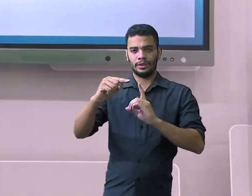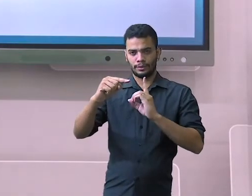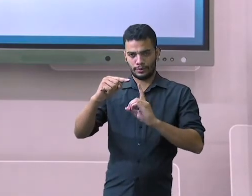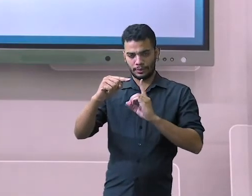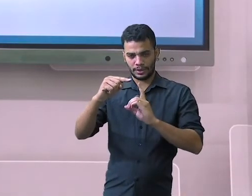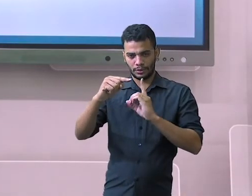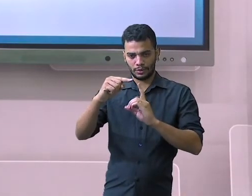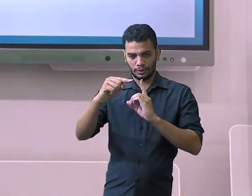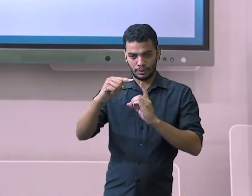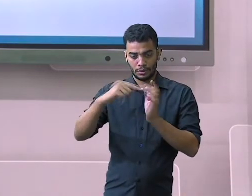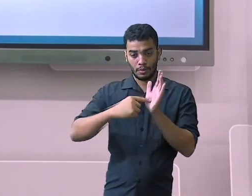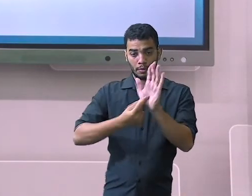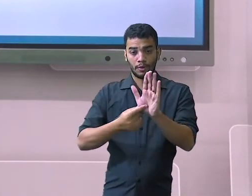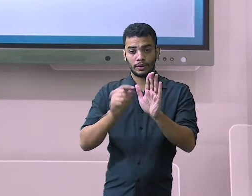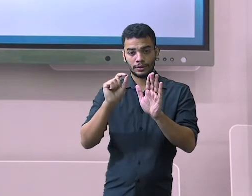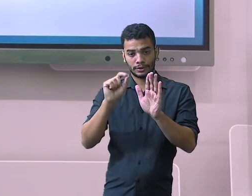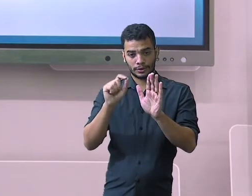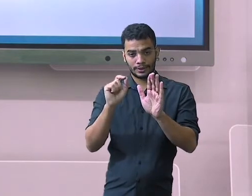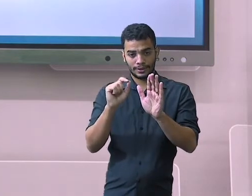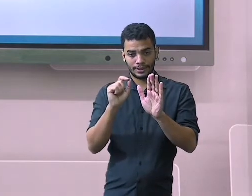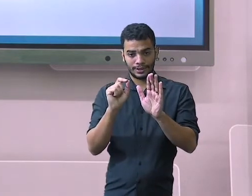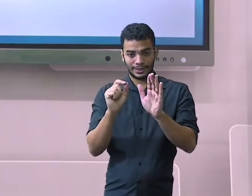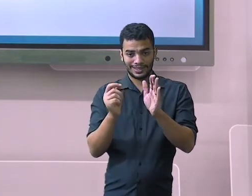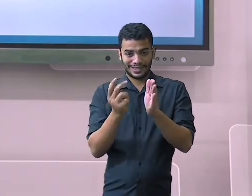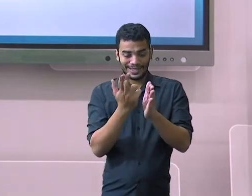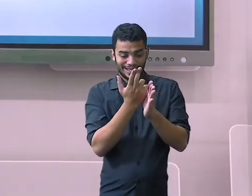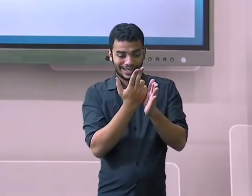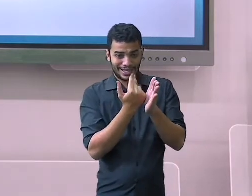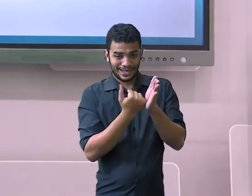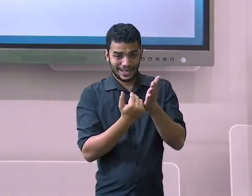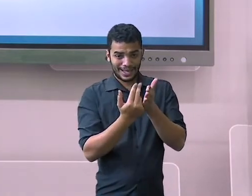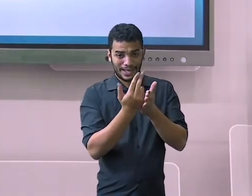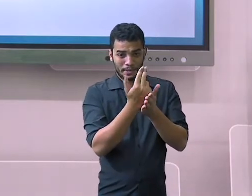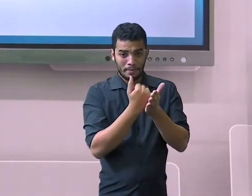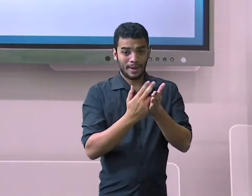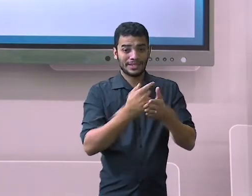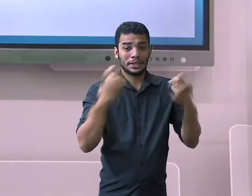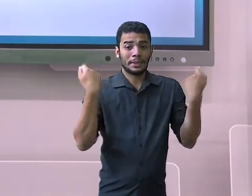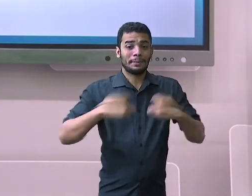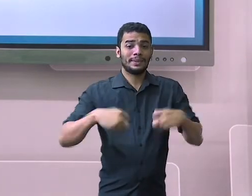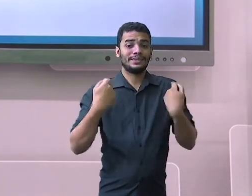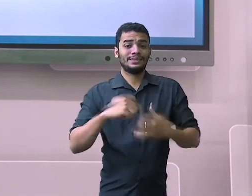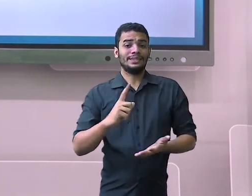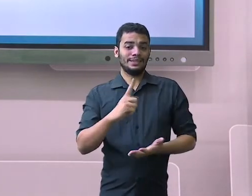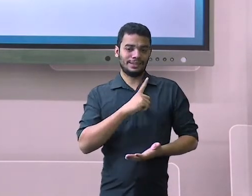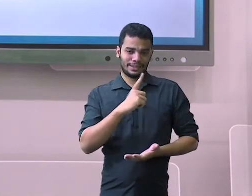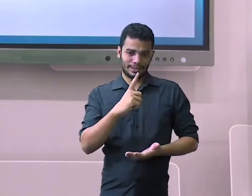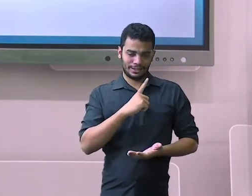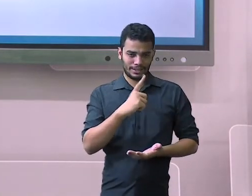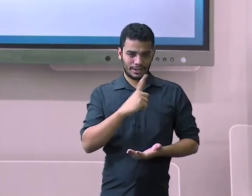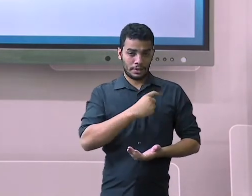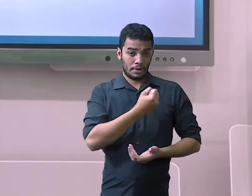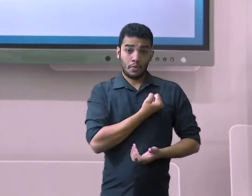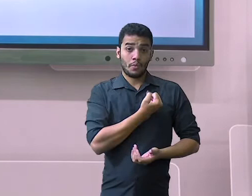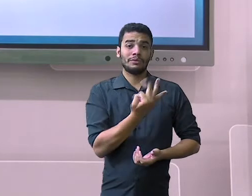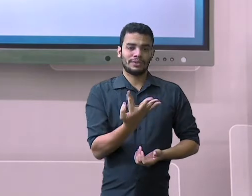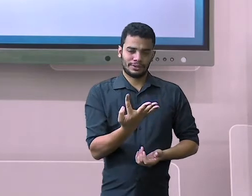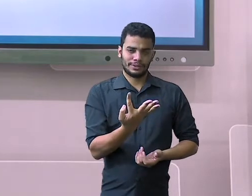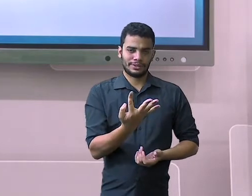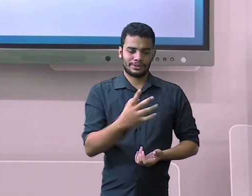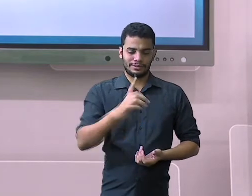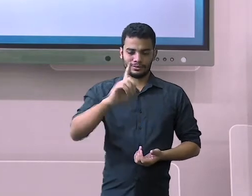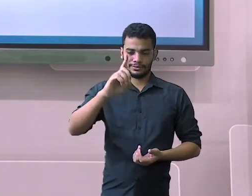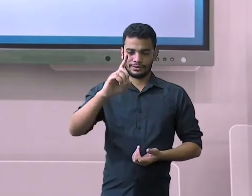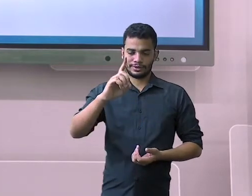figura ou que aquele desenho que eu vou repartir tem que ter aquela quantidade ali. Se nessa figura agora o denominador,